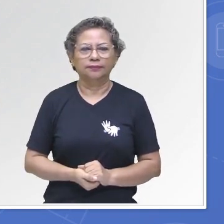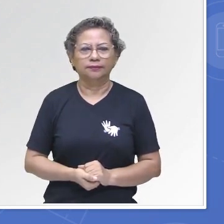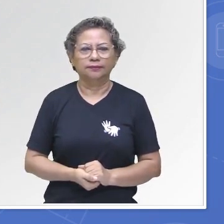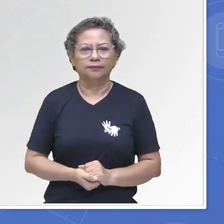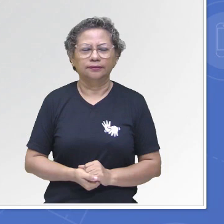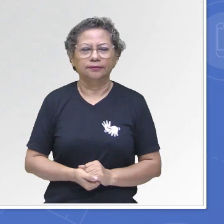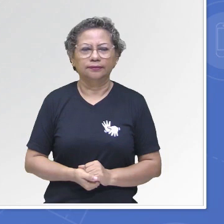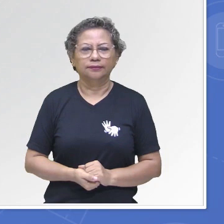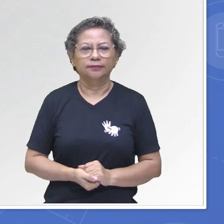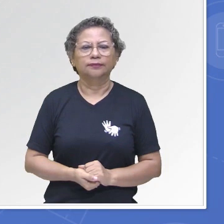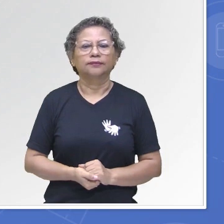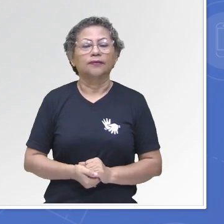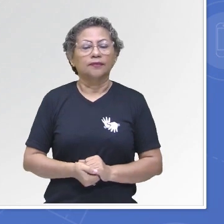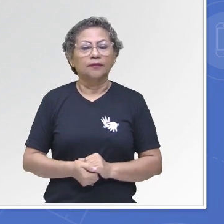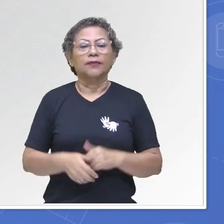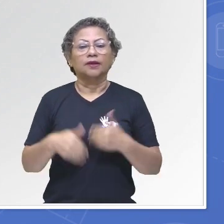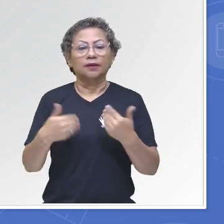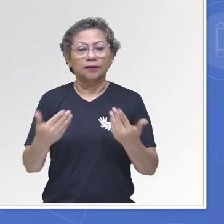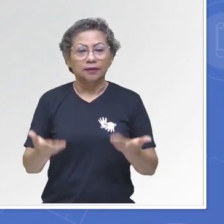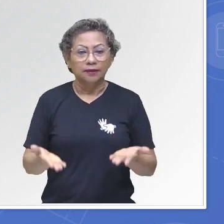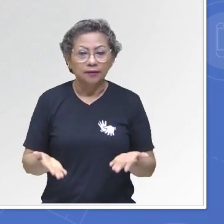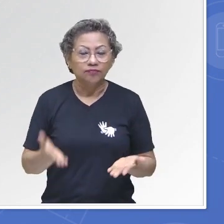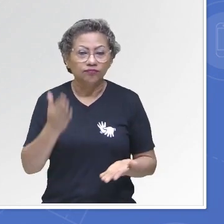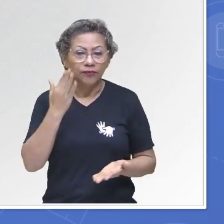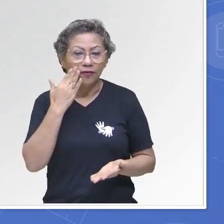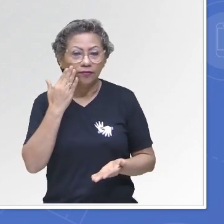Aliás, a sistemática, desculpe.